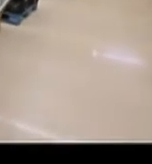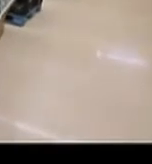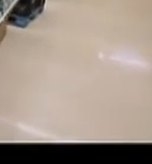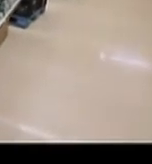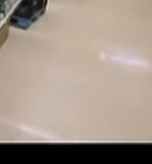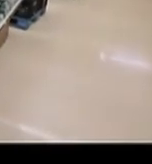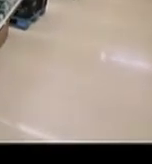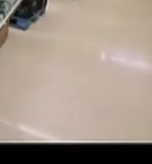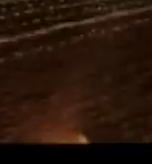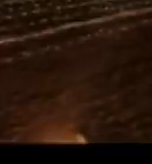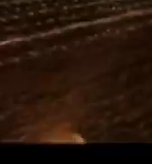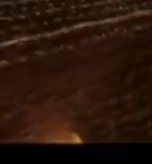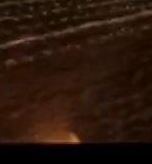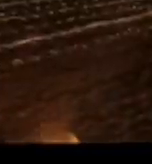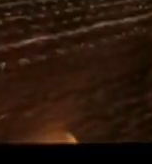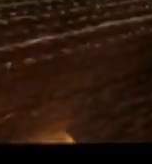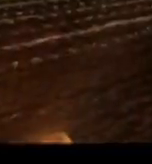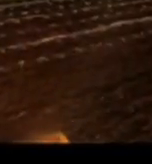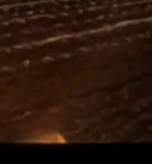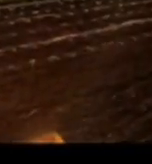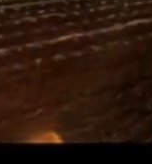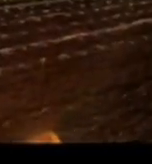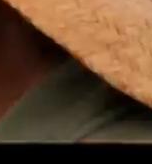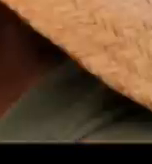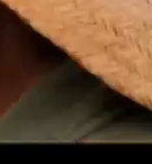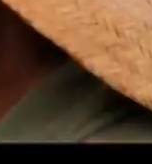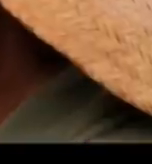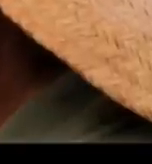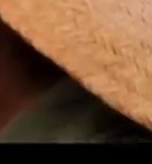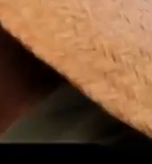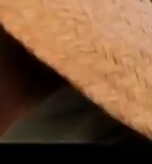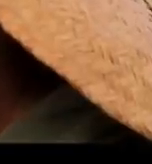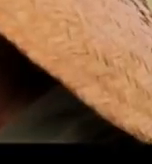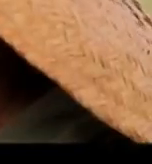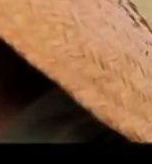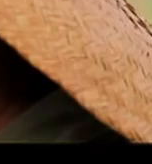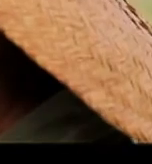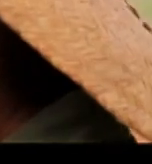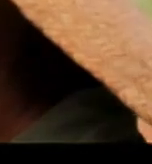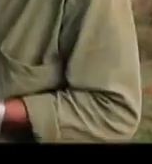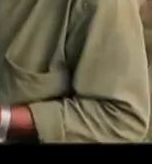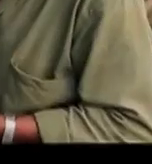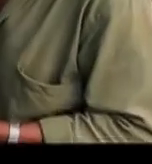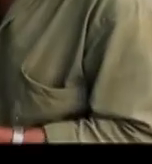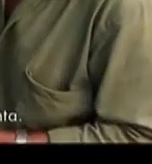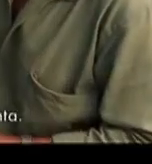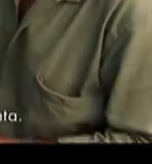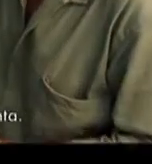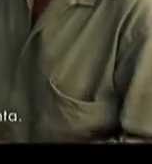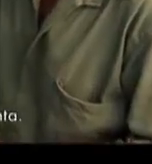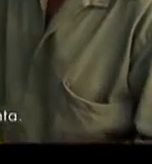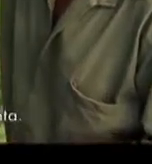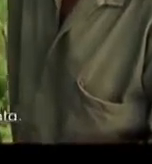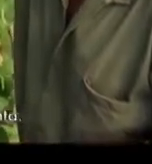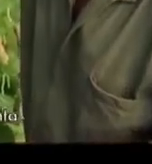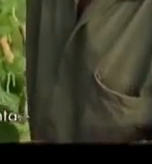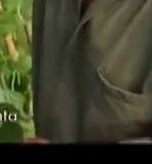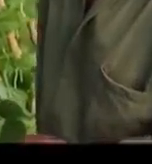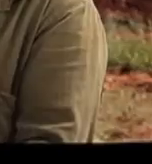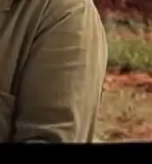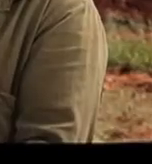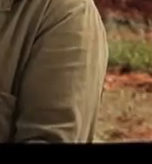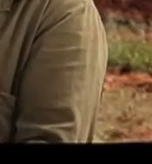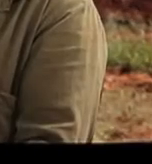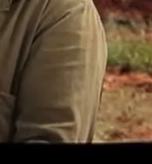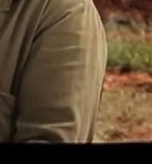de supermercados. Se eu sair daqui para a cidade, aí eu vou ficar doente. E a minha alegria está mexendo com o branco.